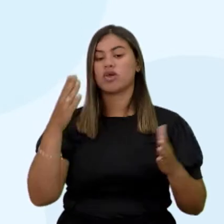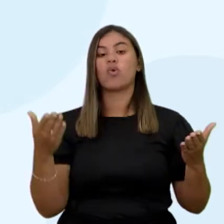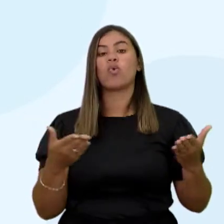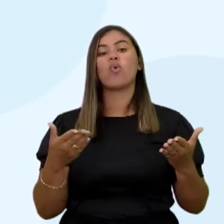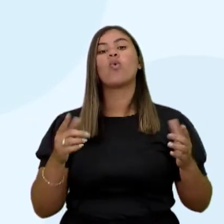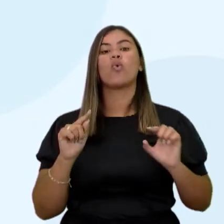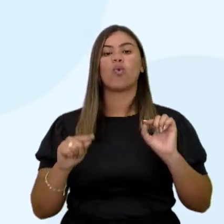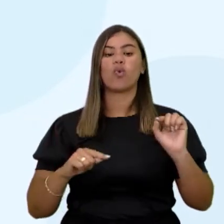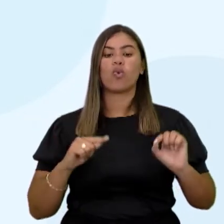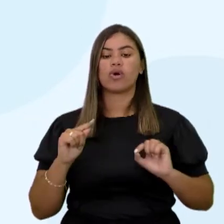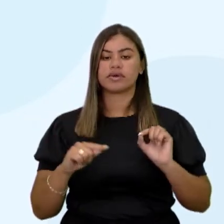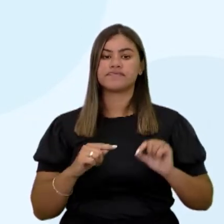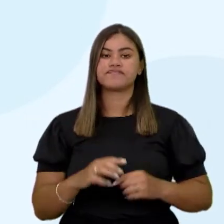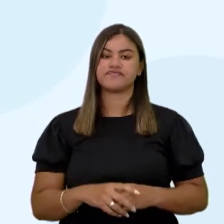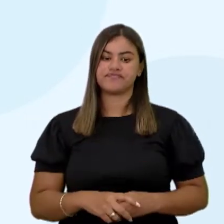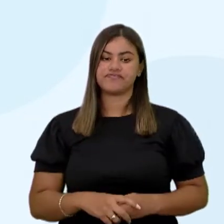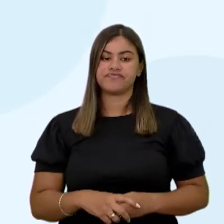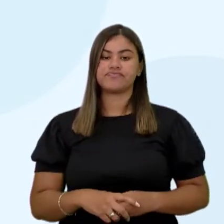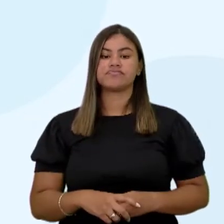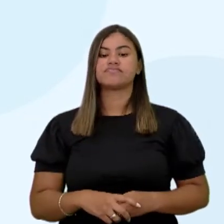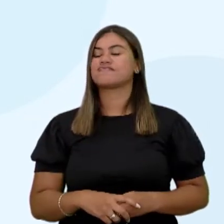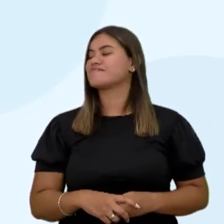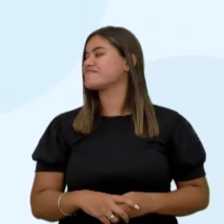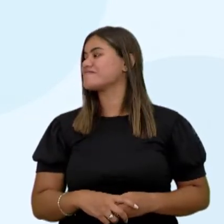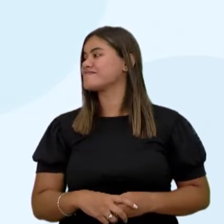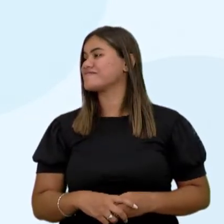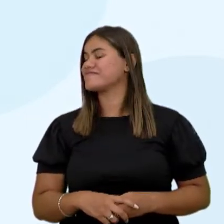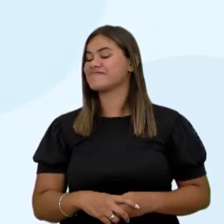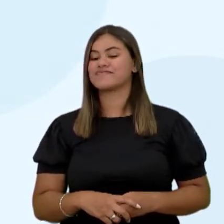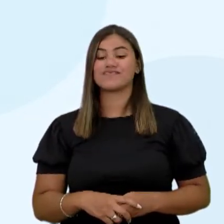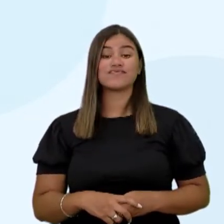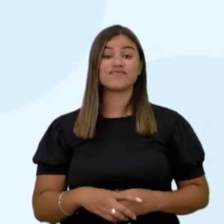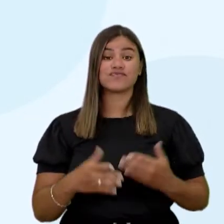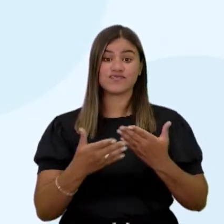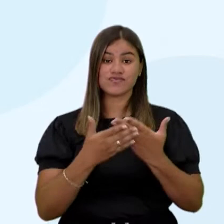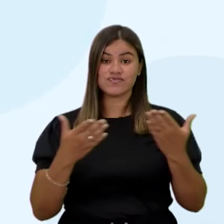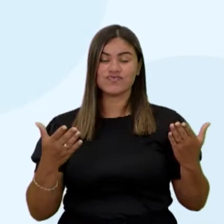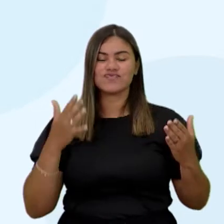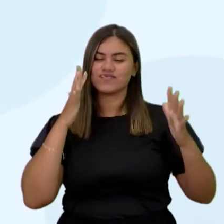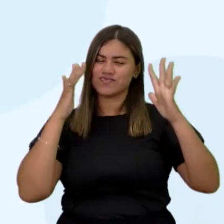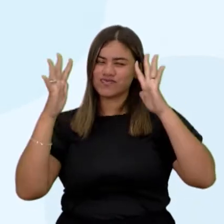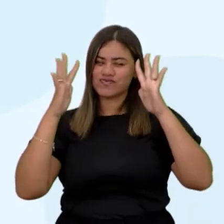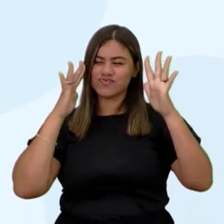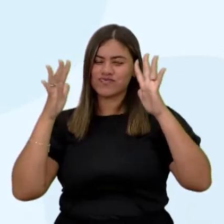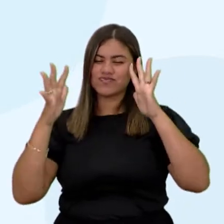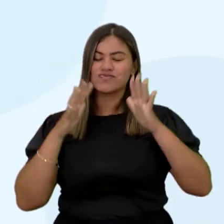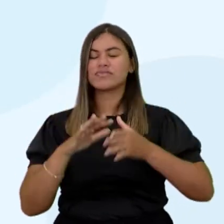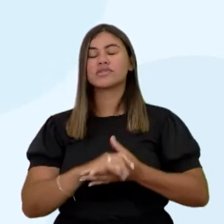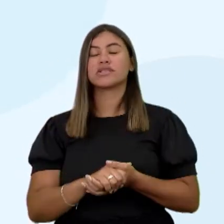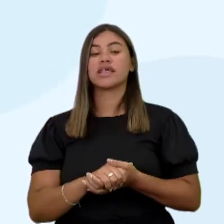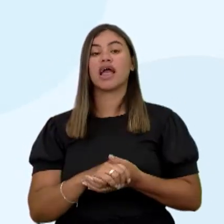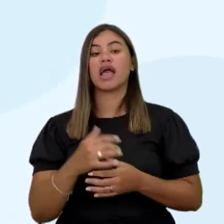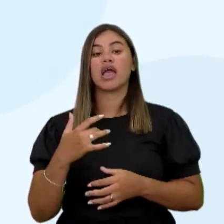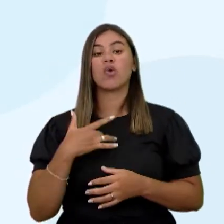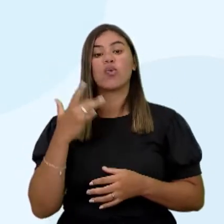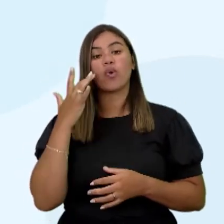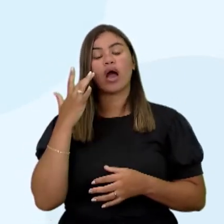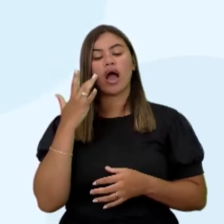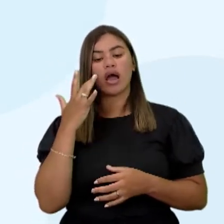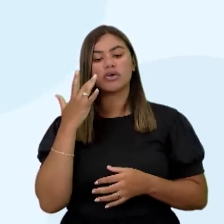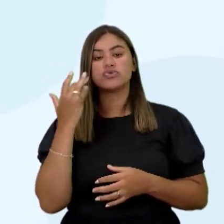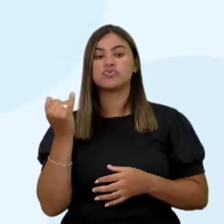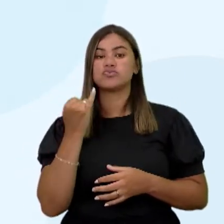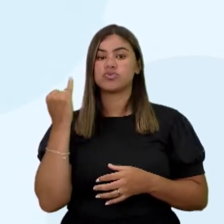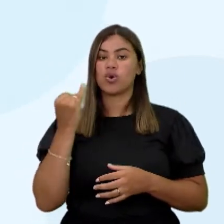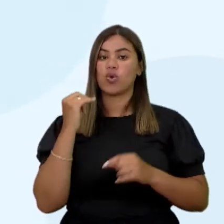hoje? E aí eu deixo o espaço em branco. Você pensa, estudante em casa. Olha, eu acho interessante que nas redes sociais, às vezes